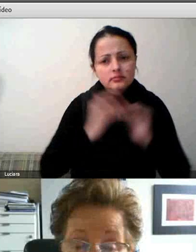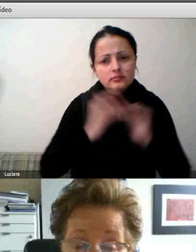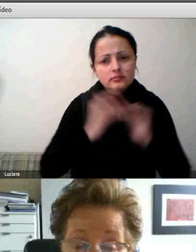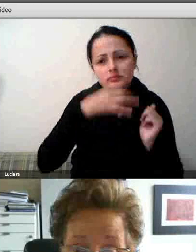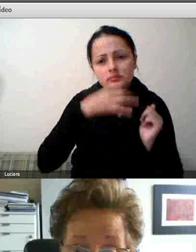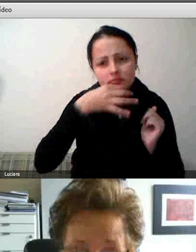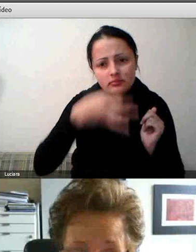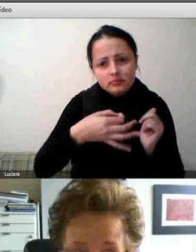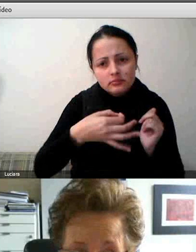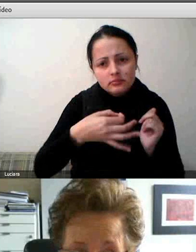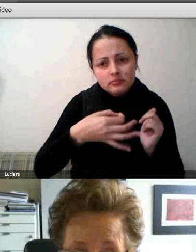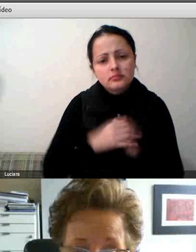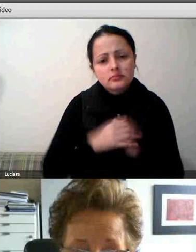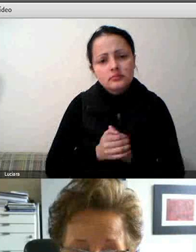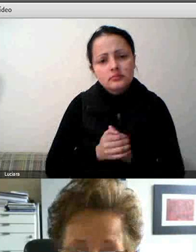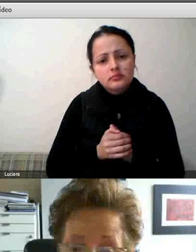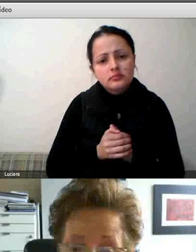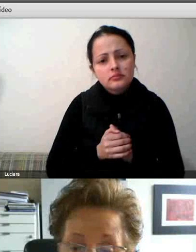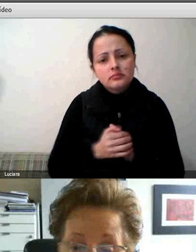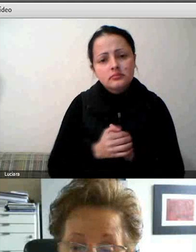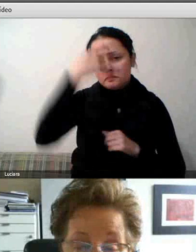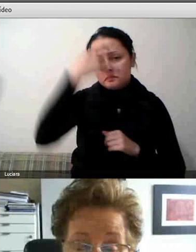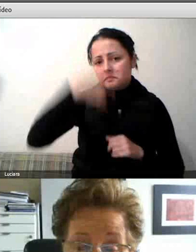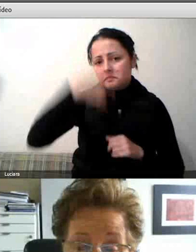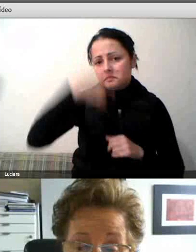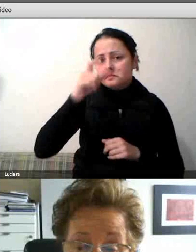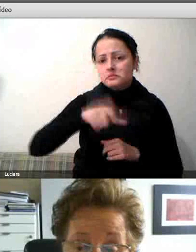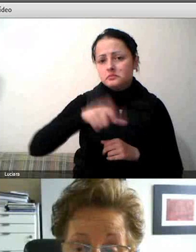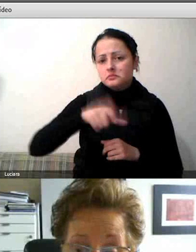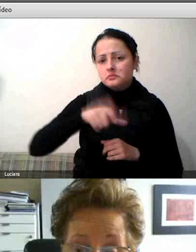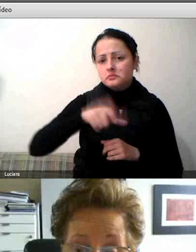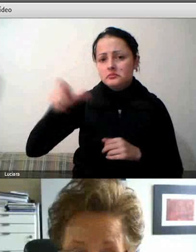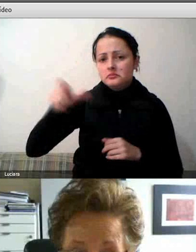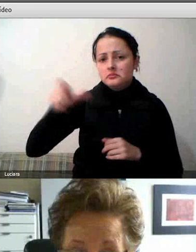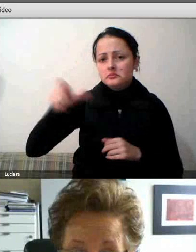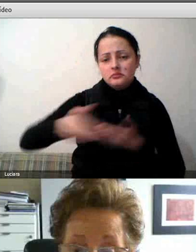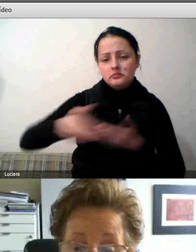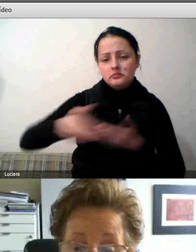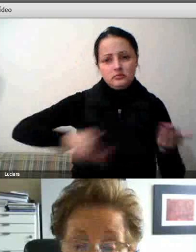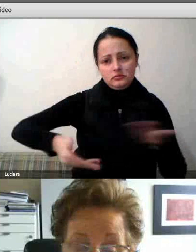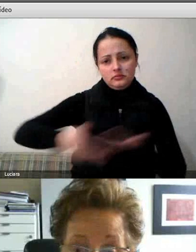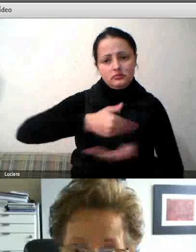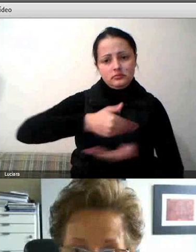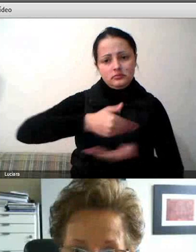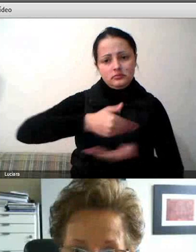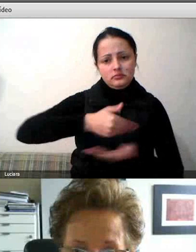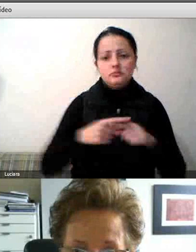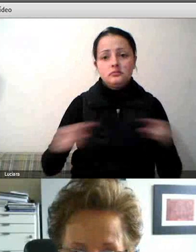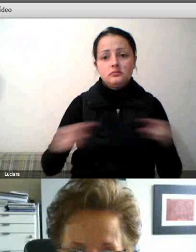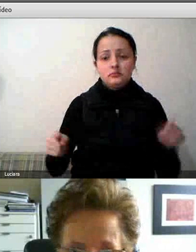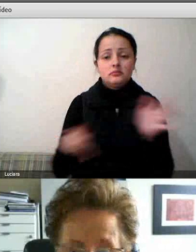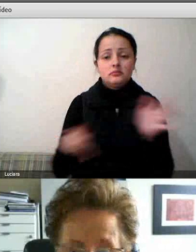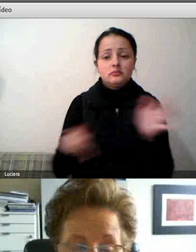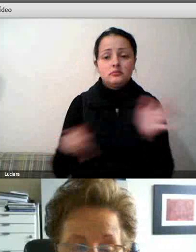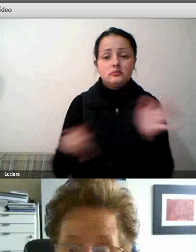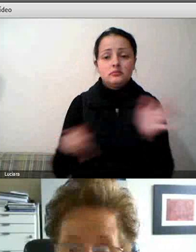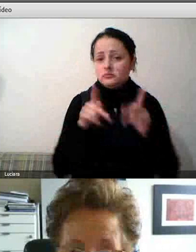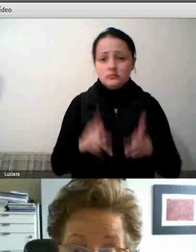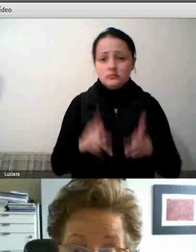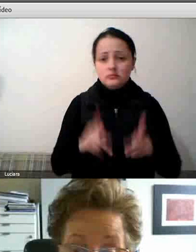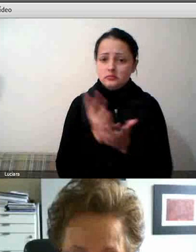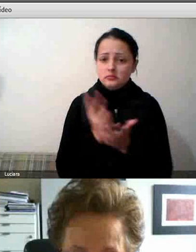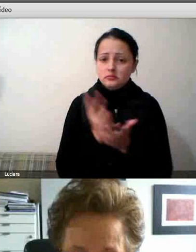desenvolvimento lógico do raciocínio, capacidade de abstração e de abstração refletida,